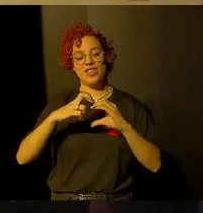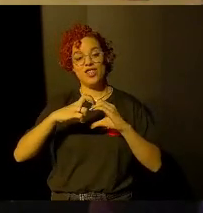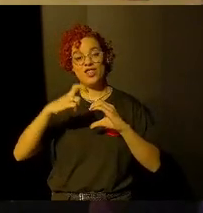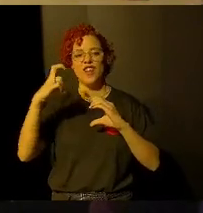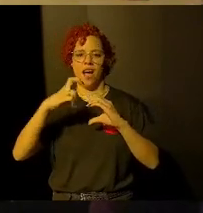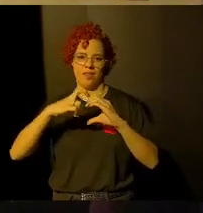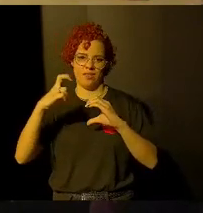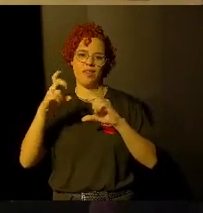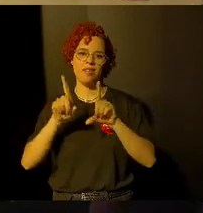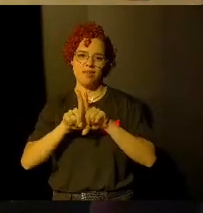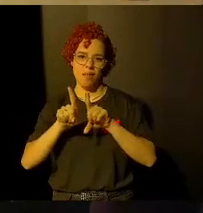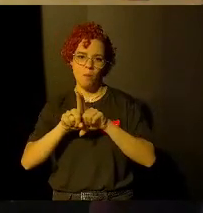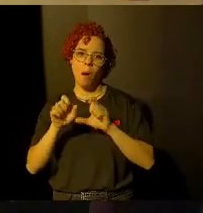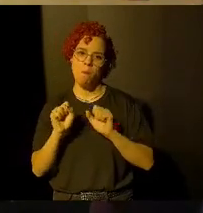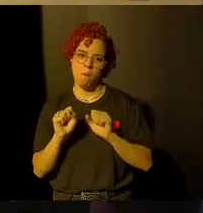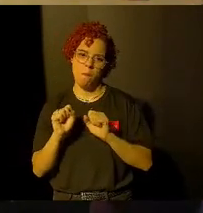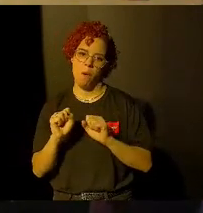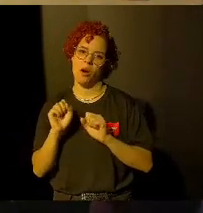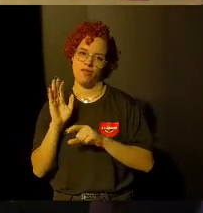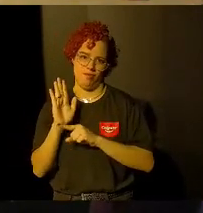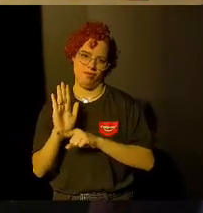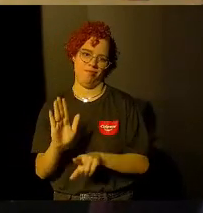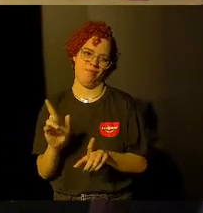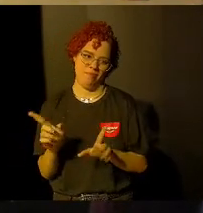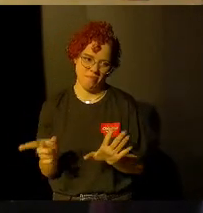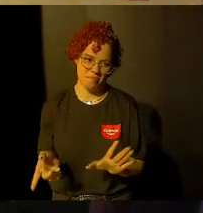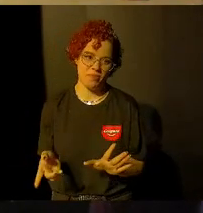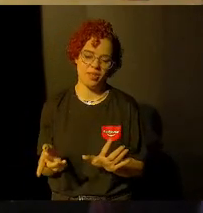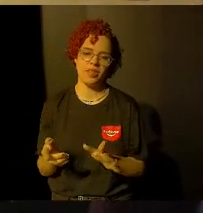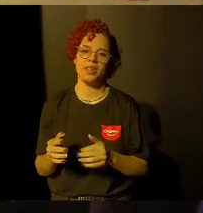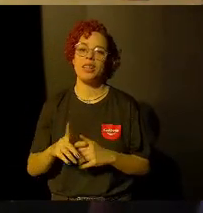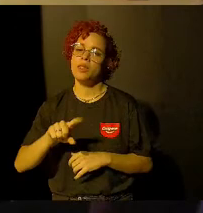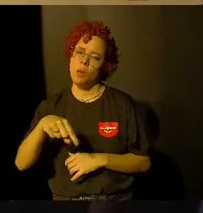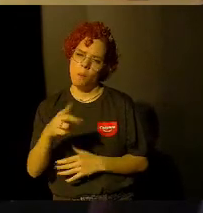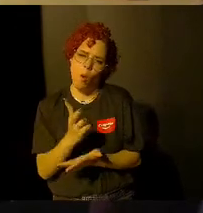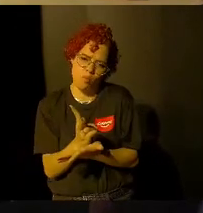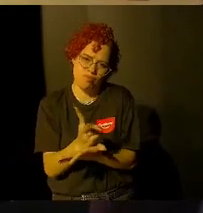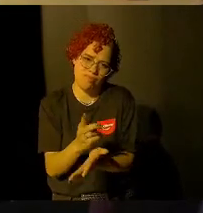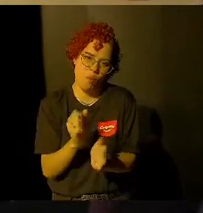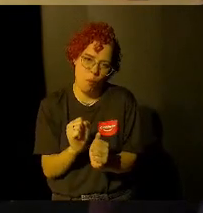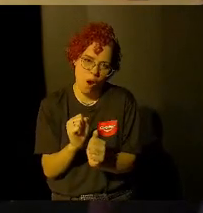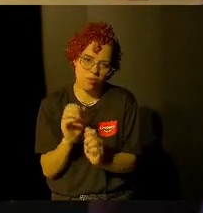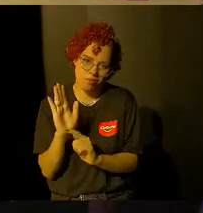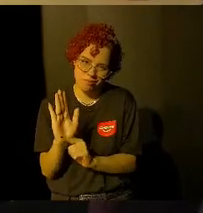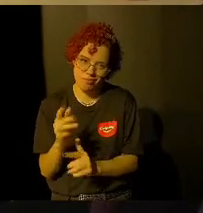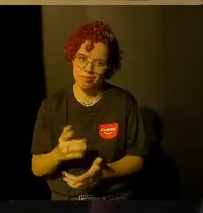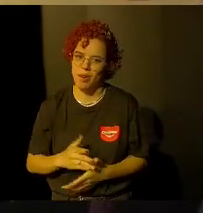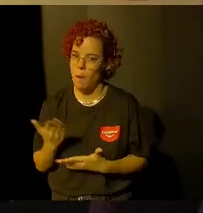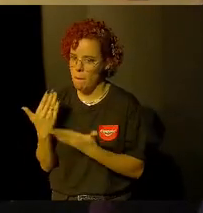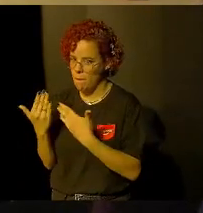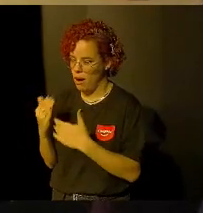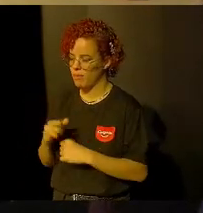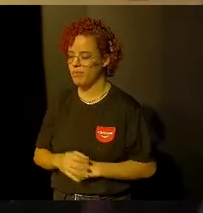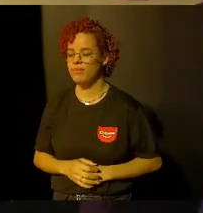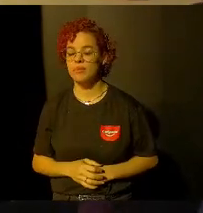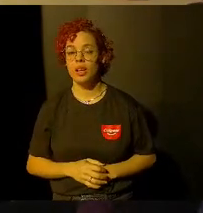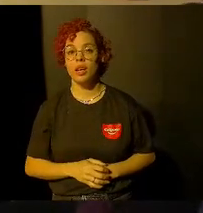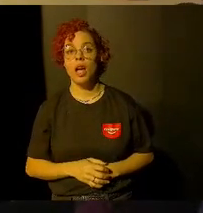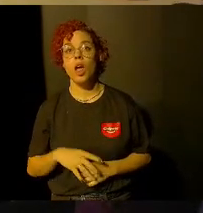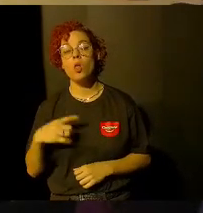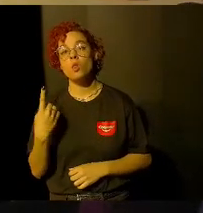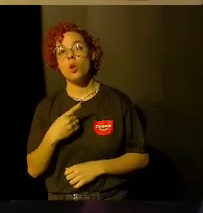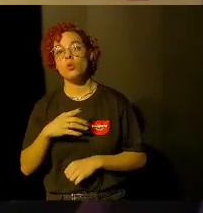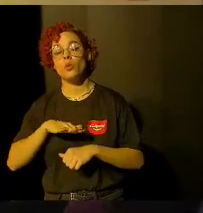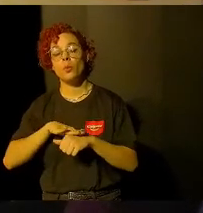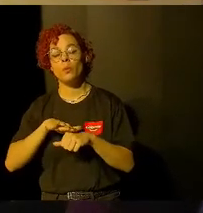depois a gente pode trocar um pouco mais sobre ele a gente teve uma conversa aqui